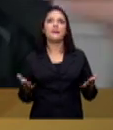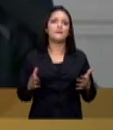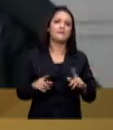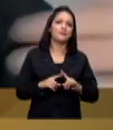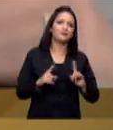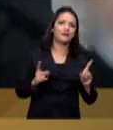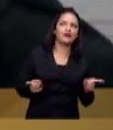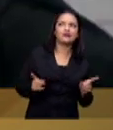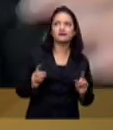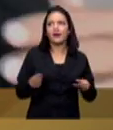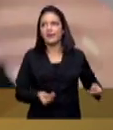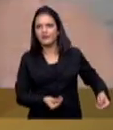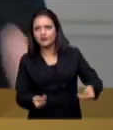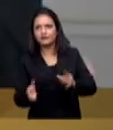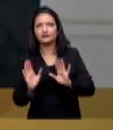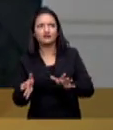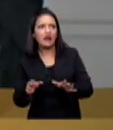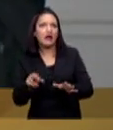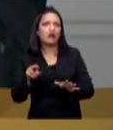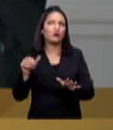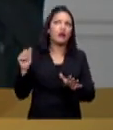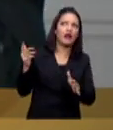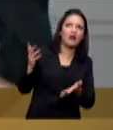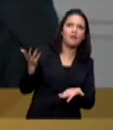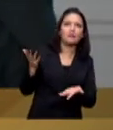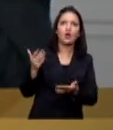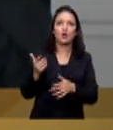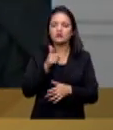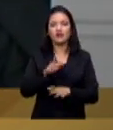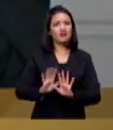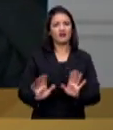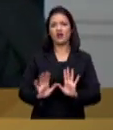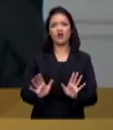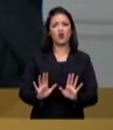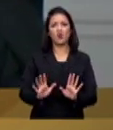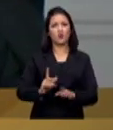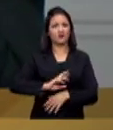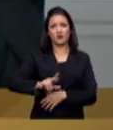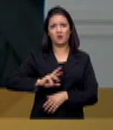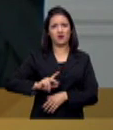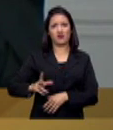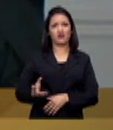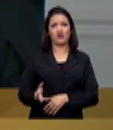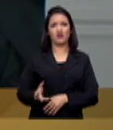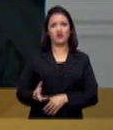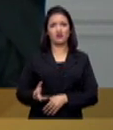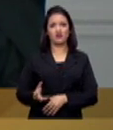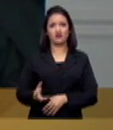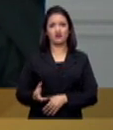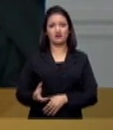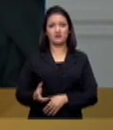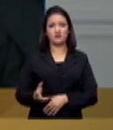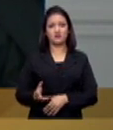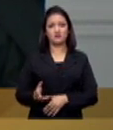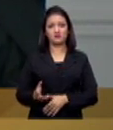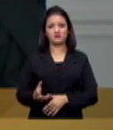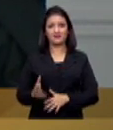se conceder nunca mais... Não é verdade isso na prática. Sabemos que não é verdade isso na prática.